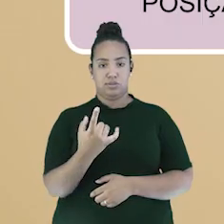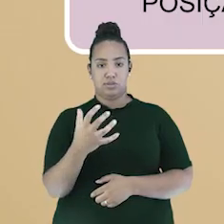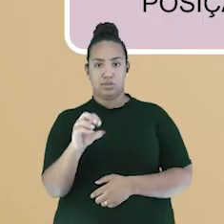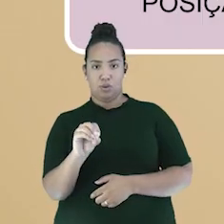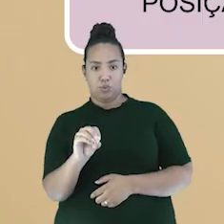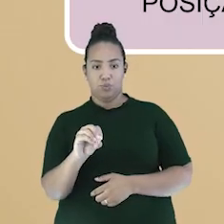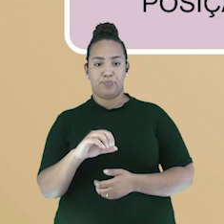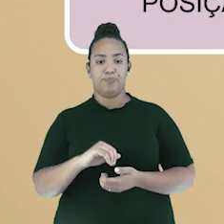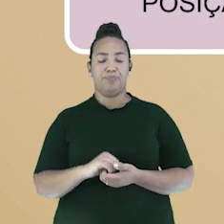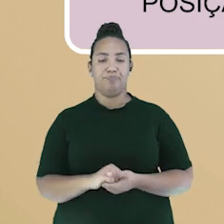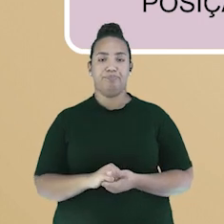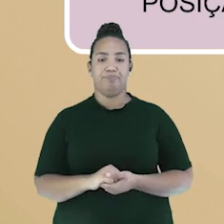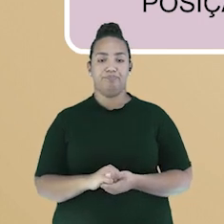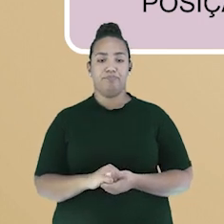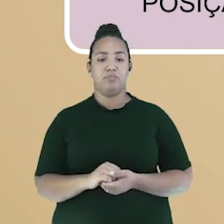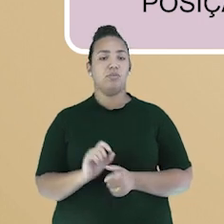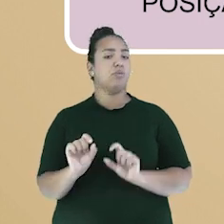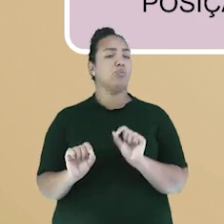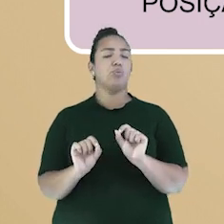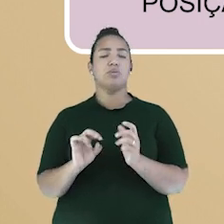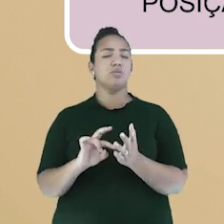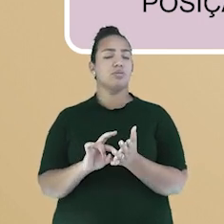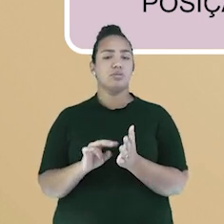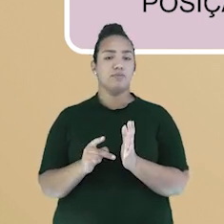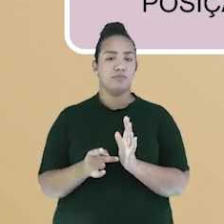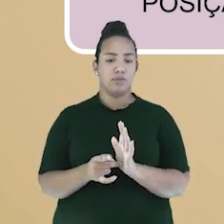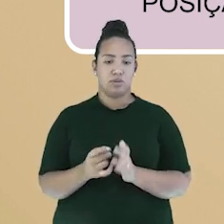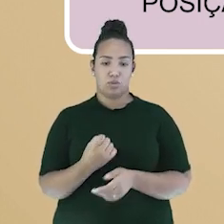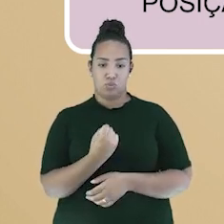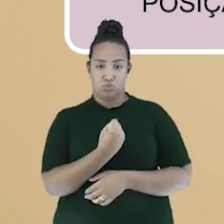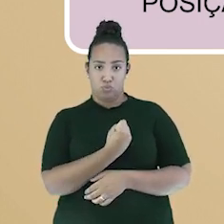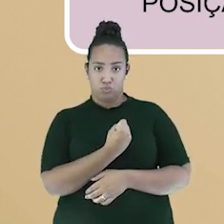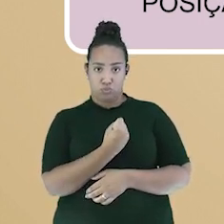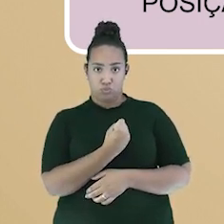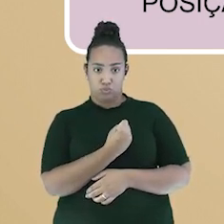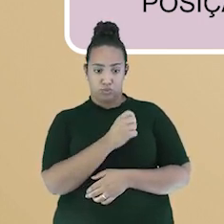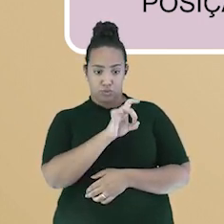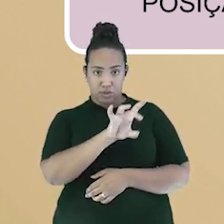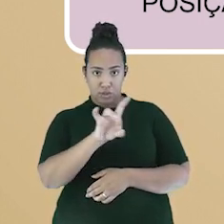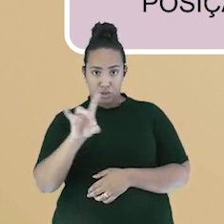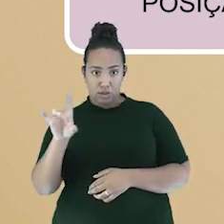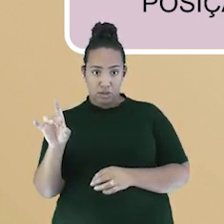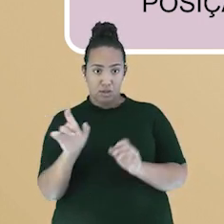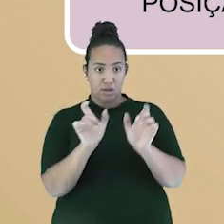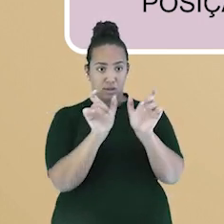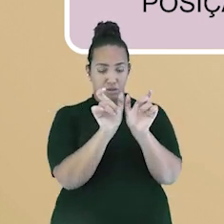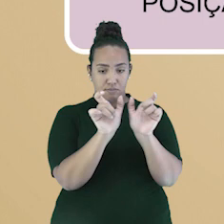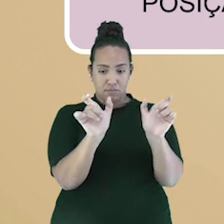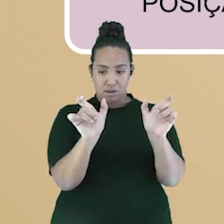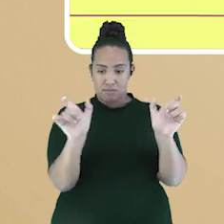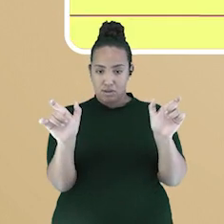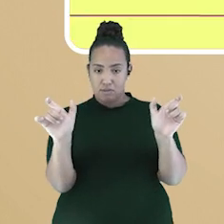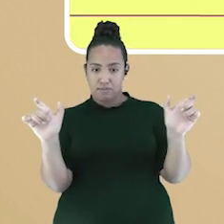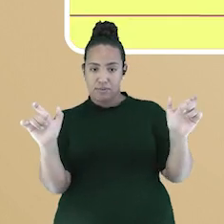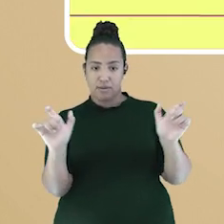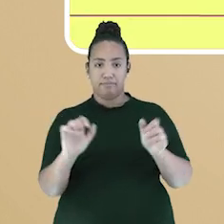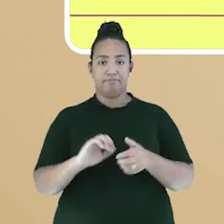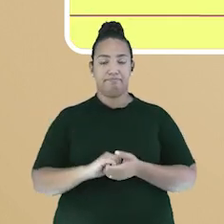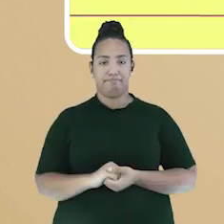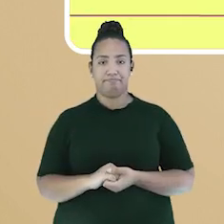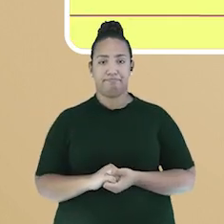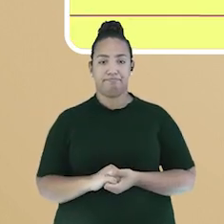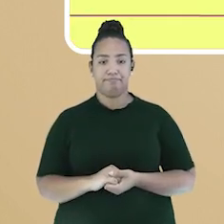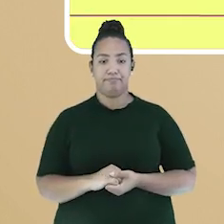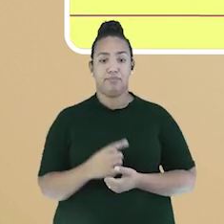decomposição é organizar cada algarismo do número de acordo com a sua posição ou seja com a sua ordem vamos ver